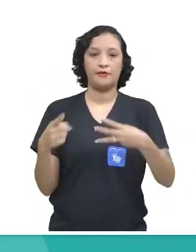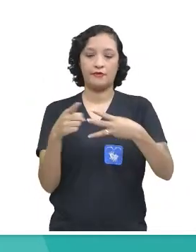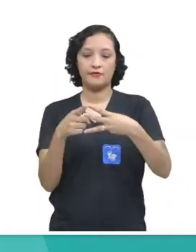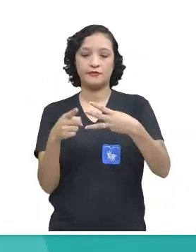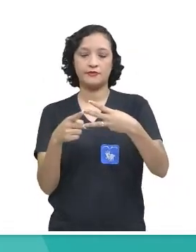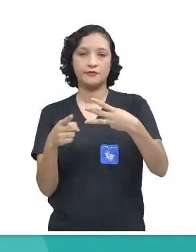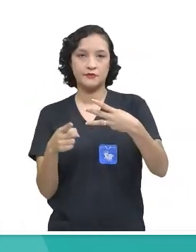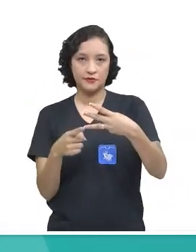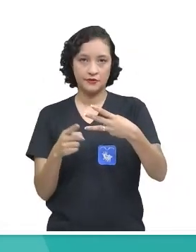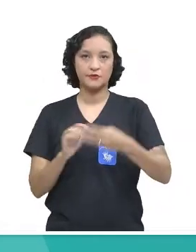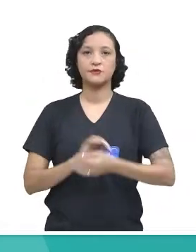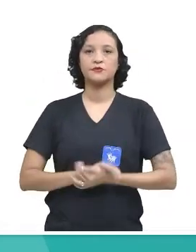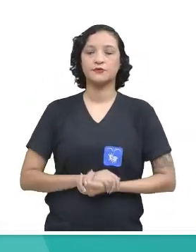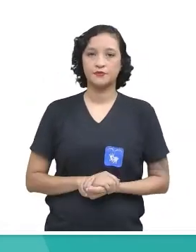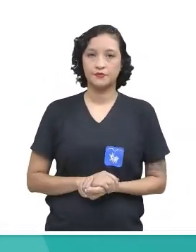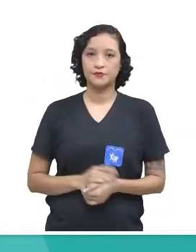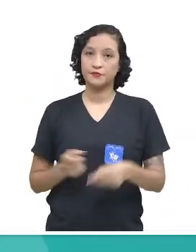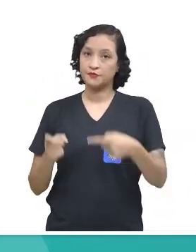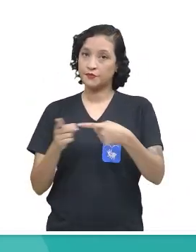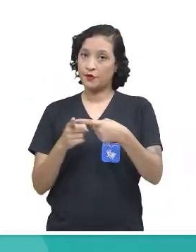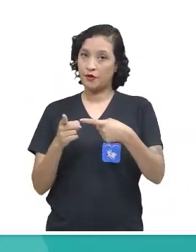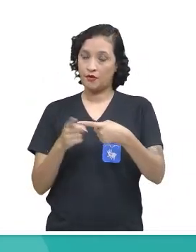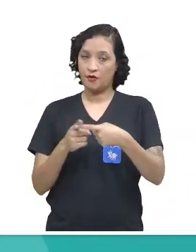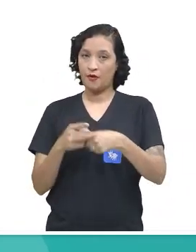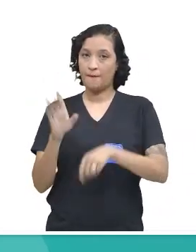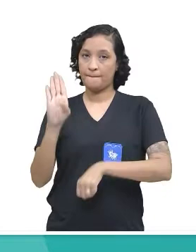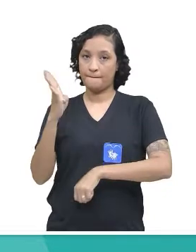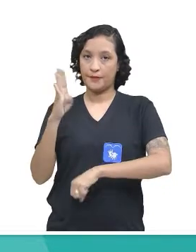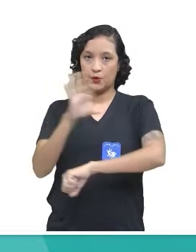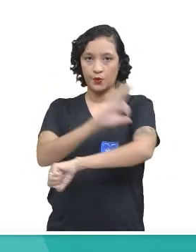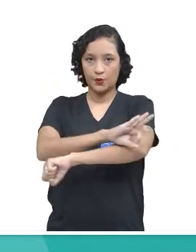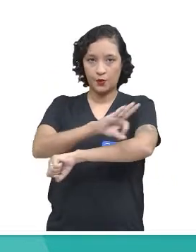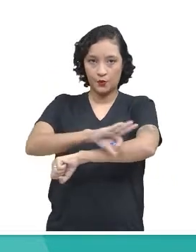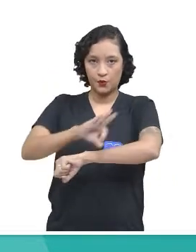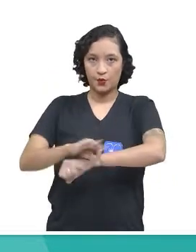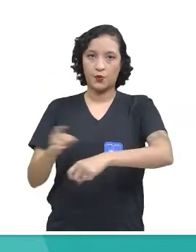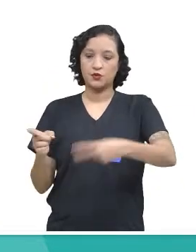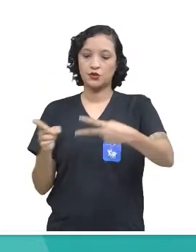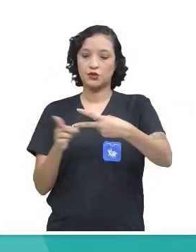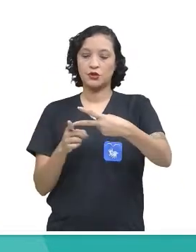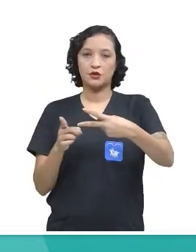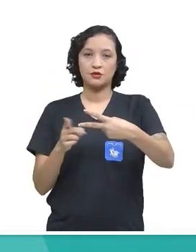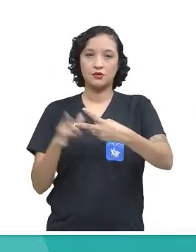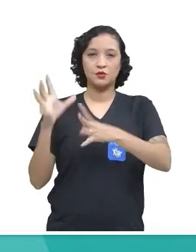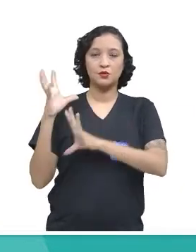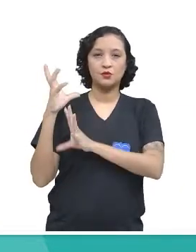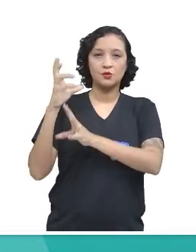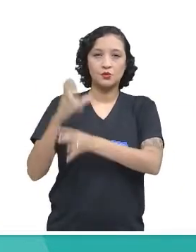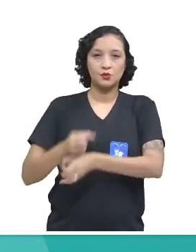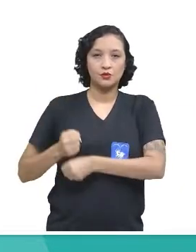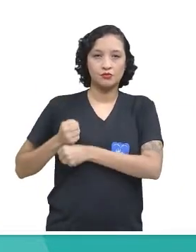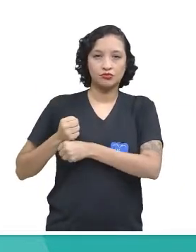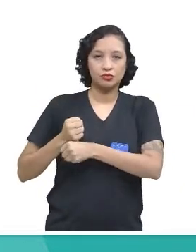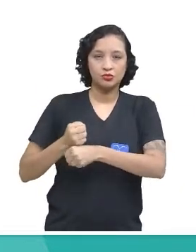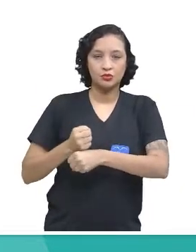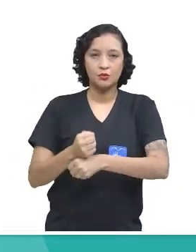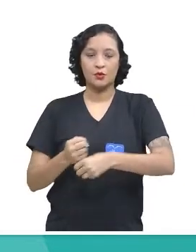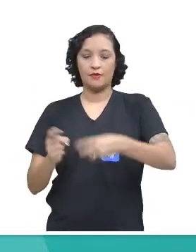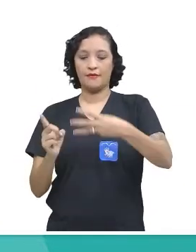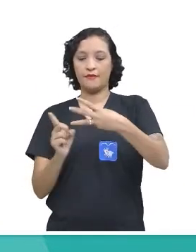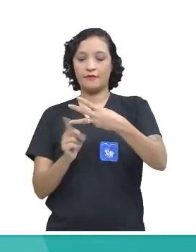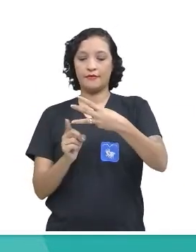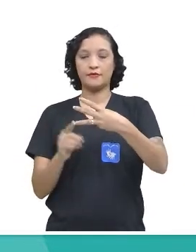a dimensão biológica, a dimensão cronológica e a dimensão